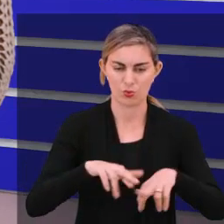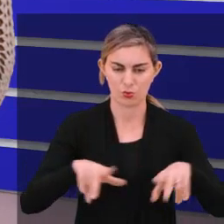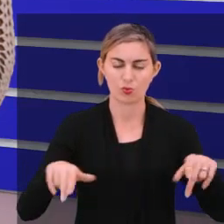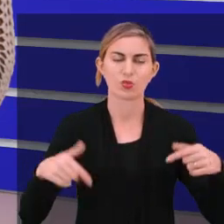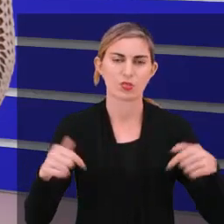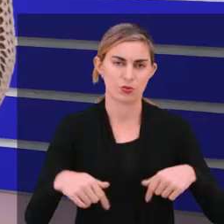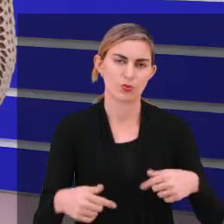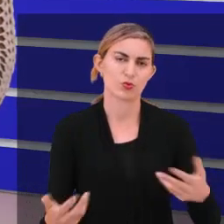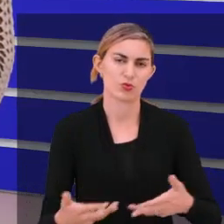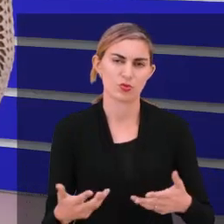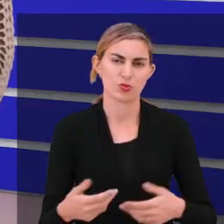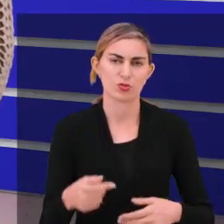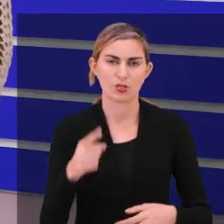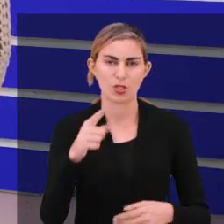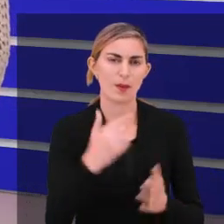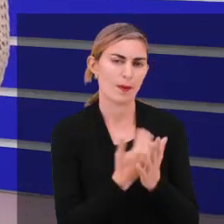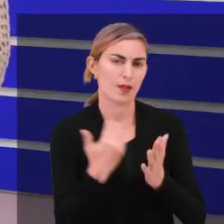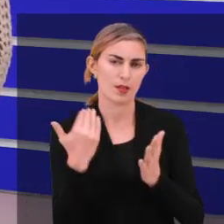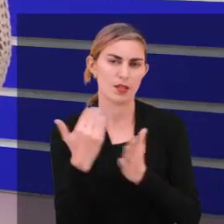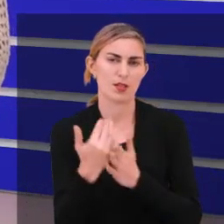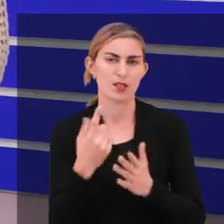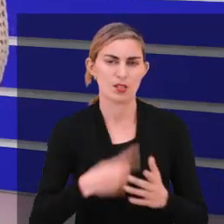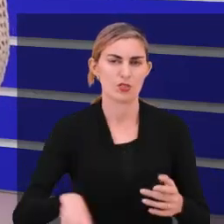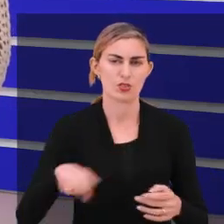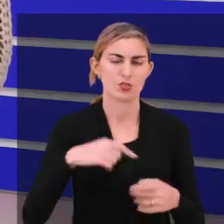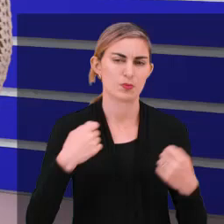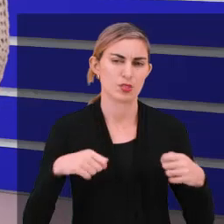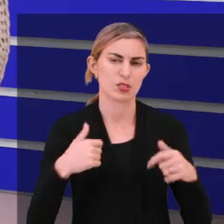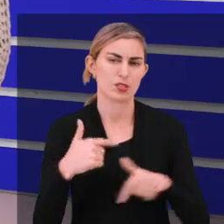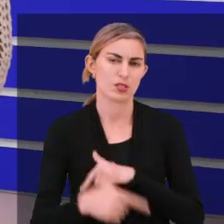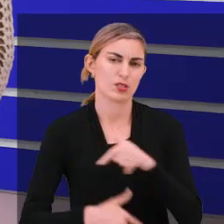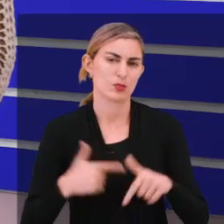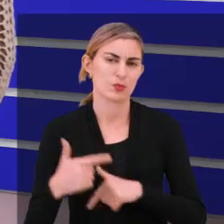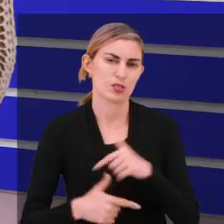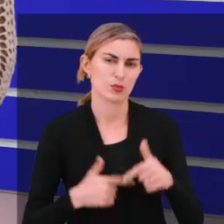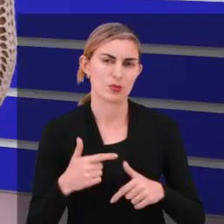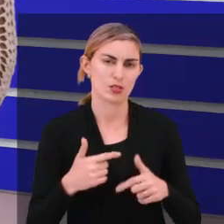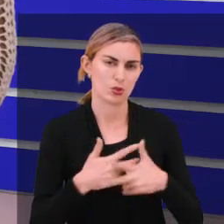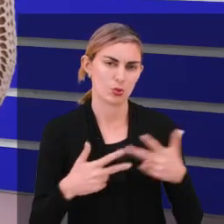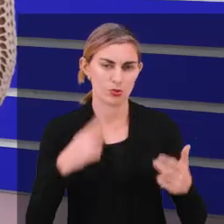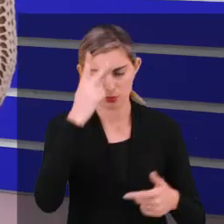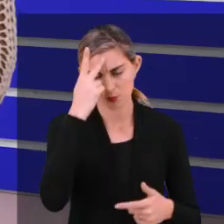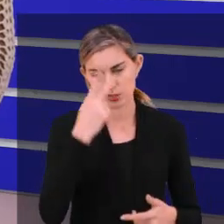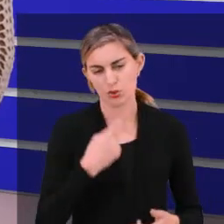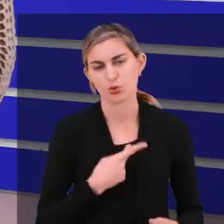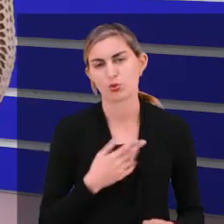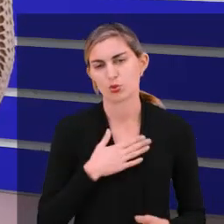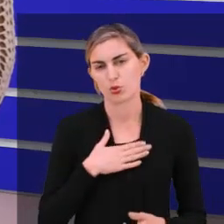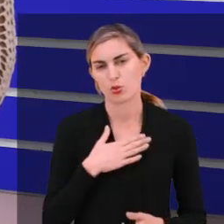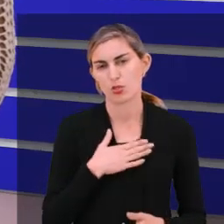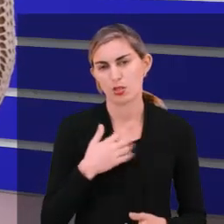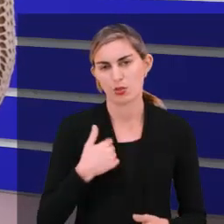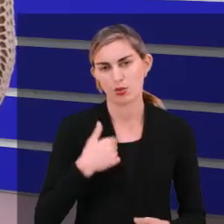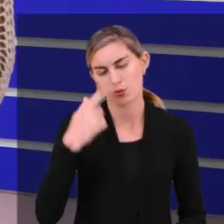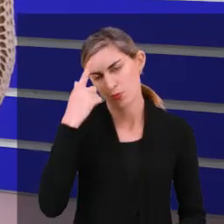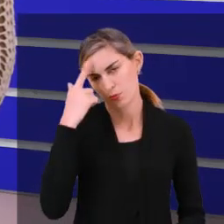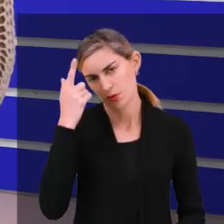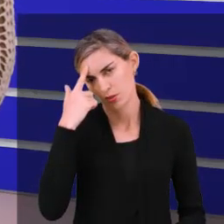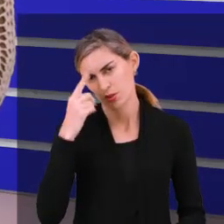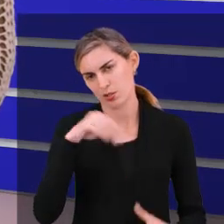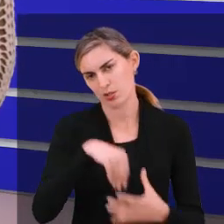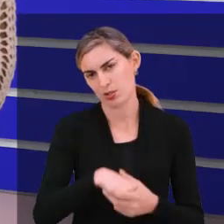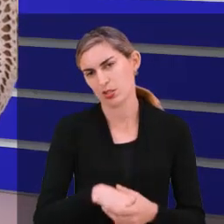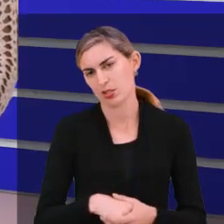que estão aí, viu, Iris? E para além disso, a gente precisa também trabalhar algumas questões pessoais, né? Isso. Eu estava aqui pensando,